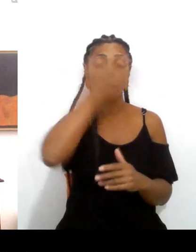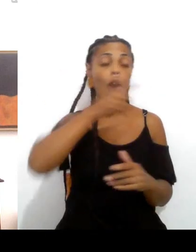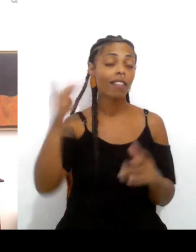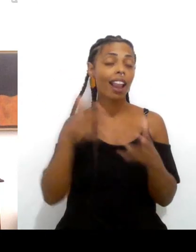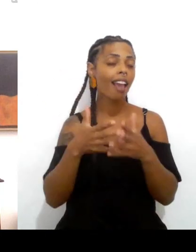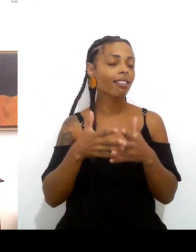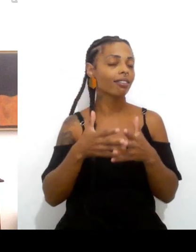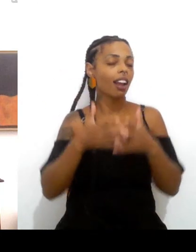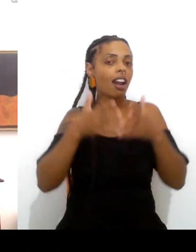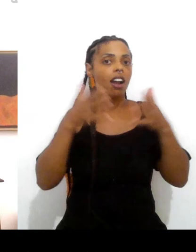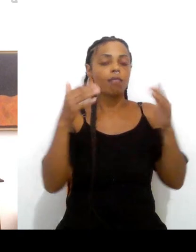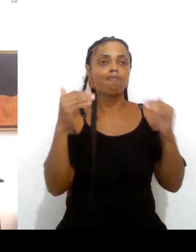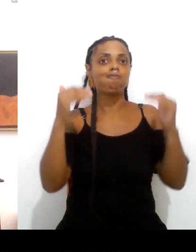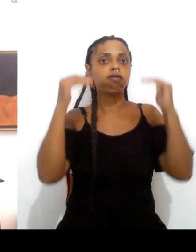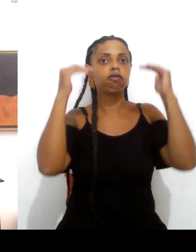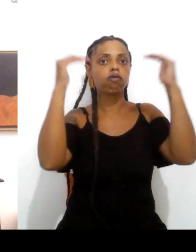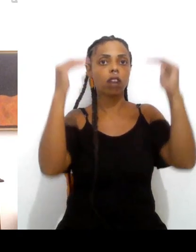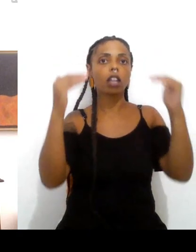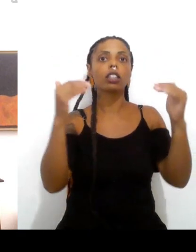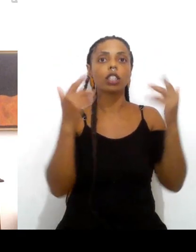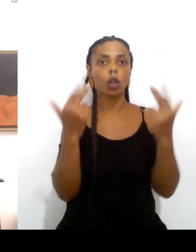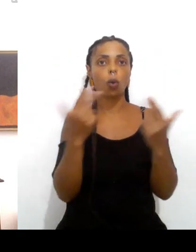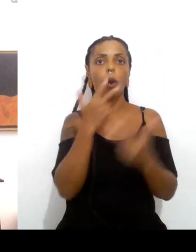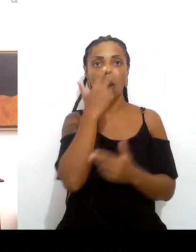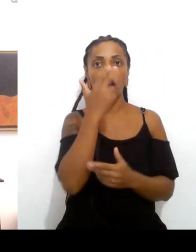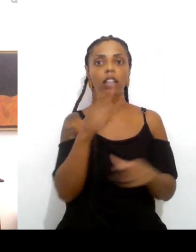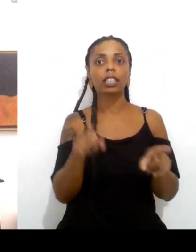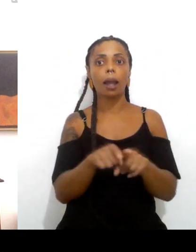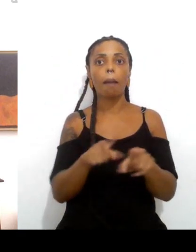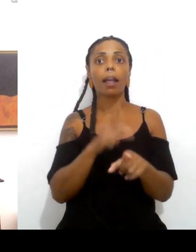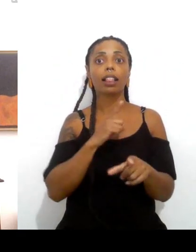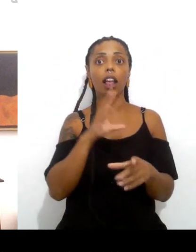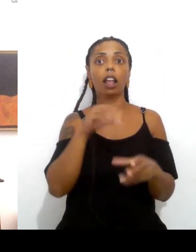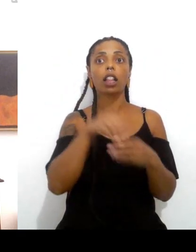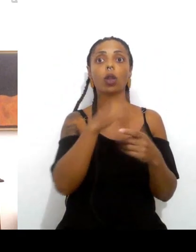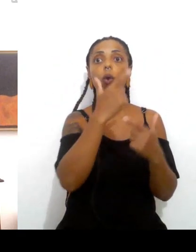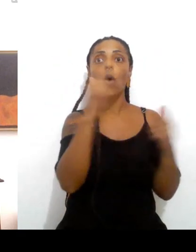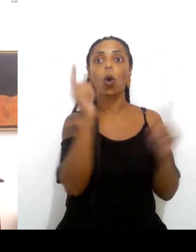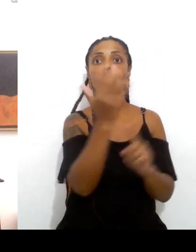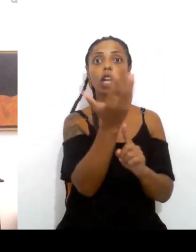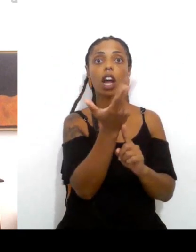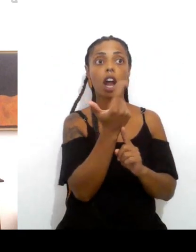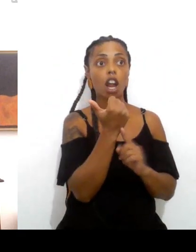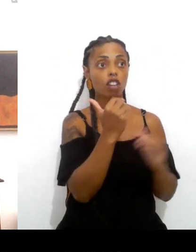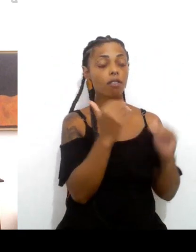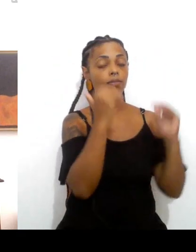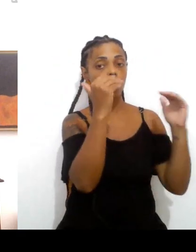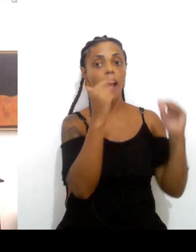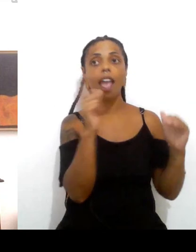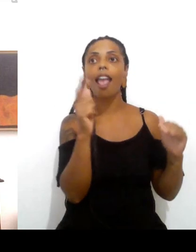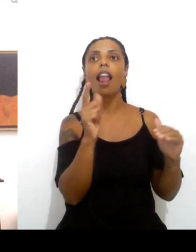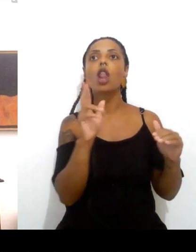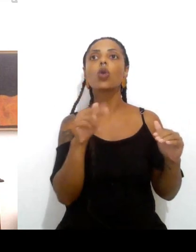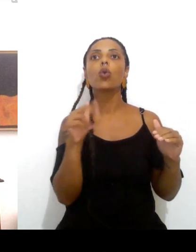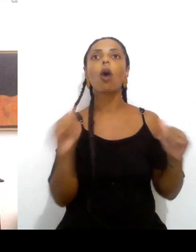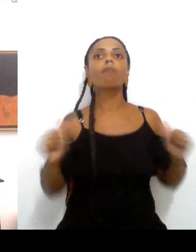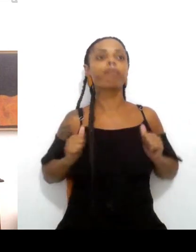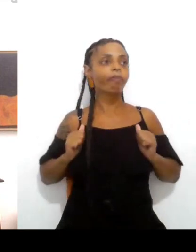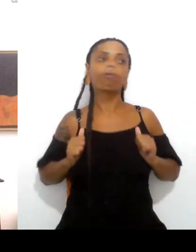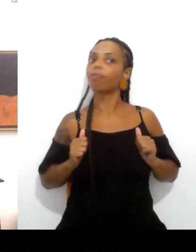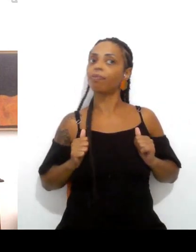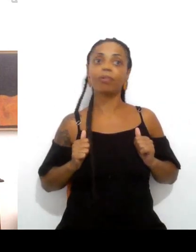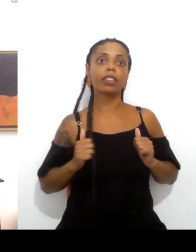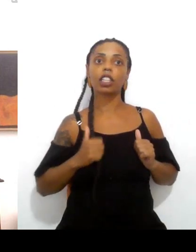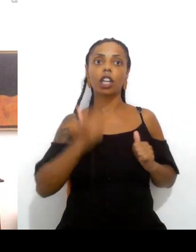como eu acho que também está presente em outros grandes artistas é que ele não se exaure eu não acho que